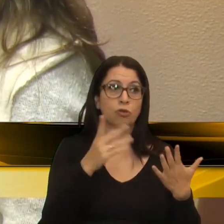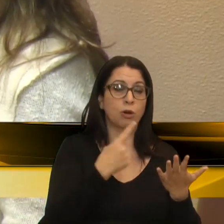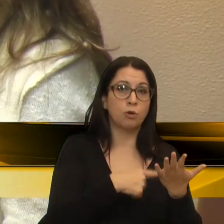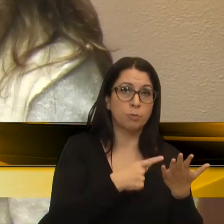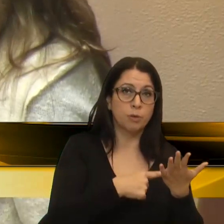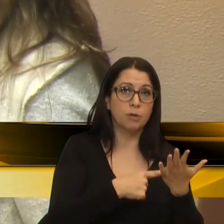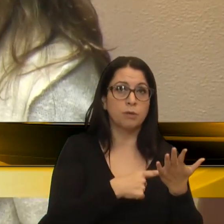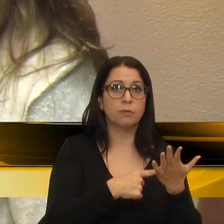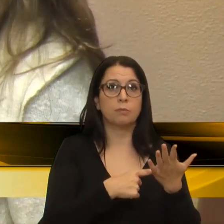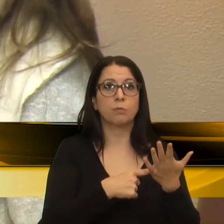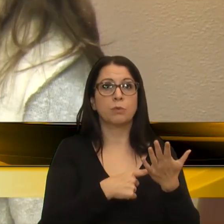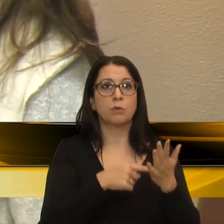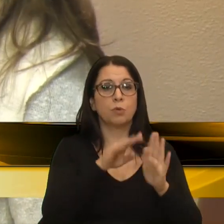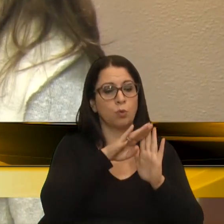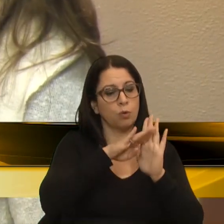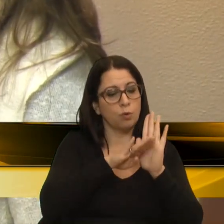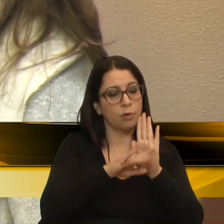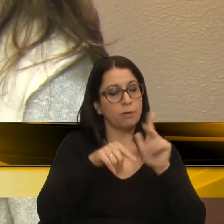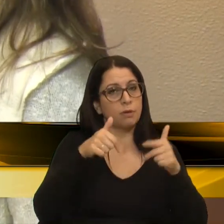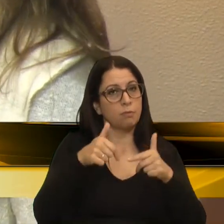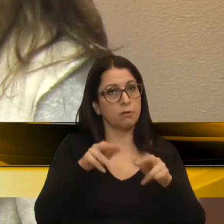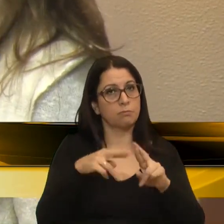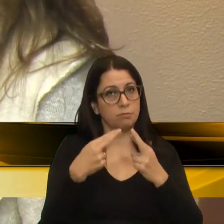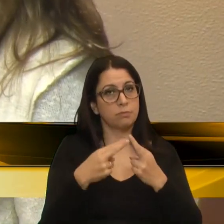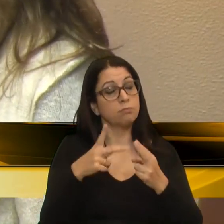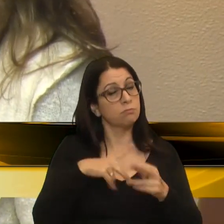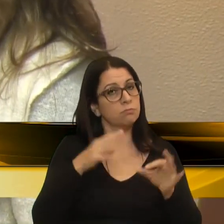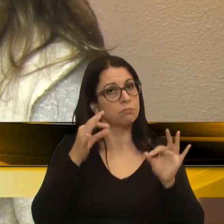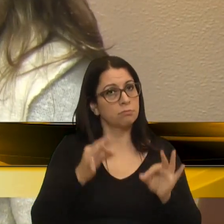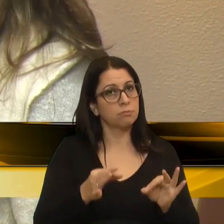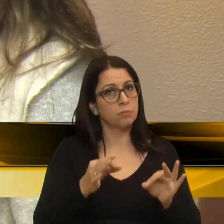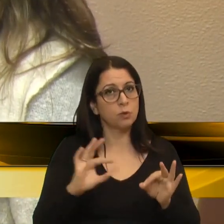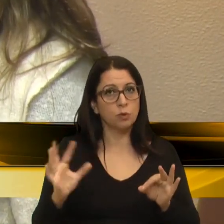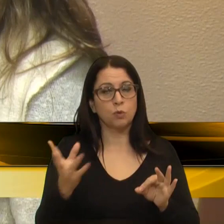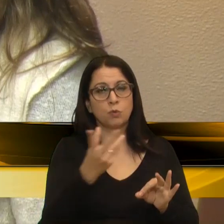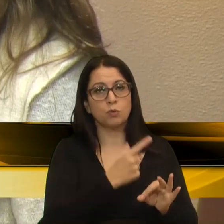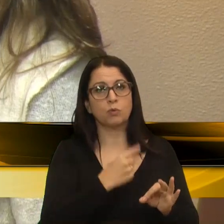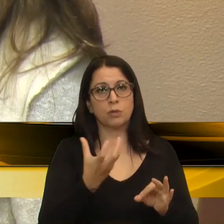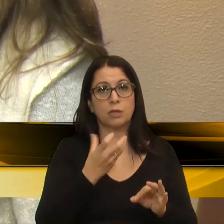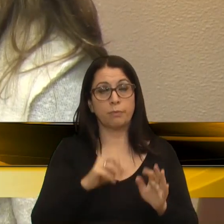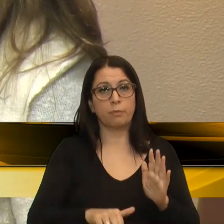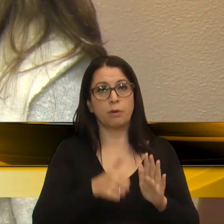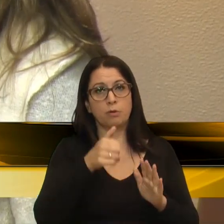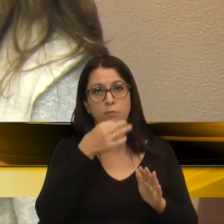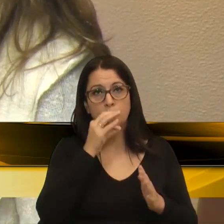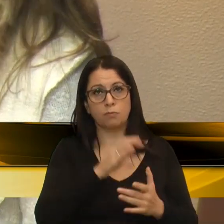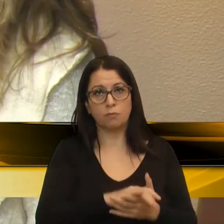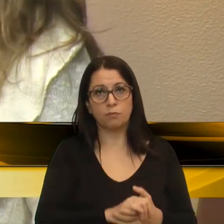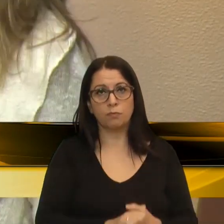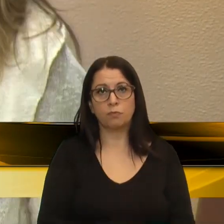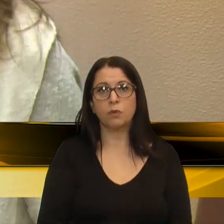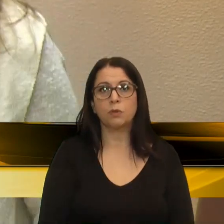na sequência um cronograma de trabalho. Porque eu tenho certeza que todos nós queremos o melhor para Caxias.